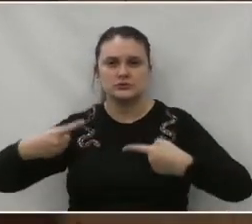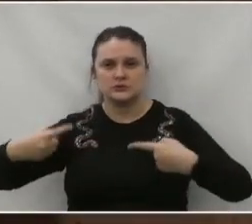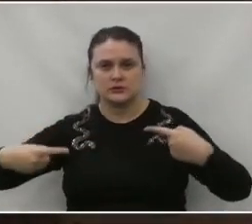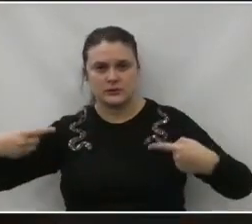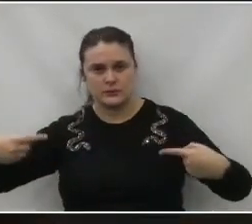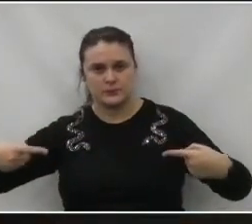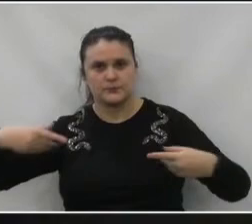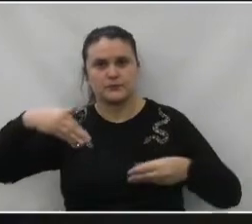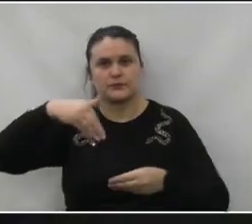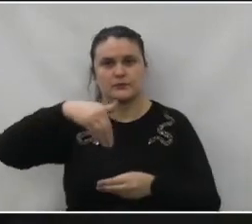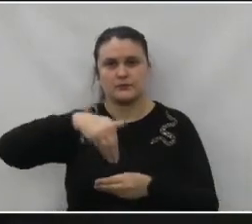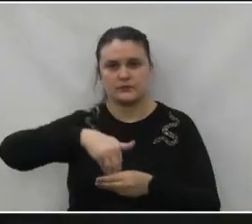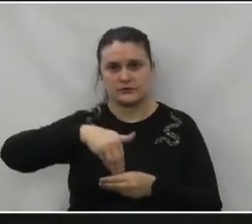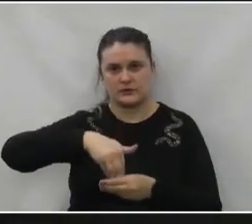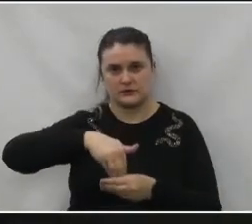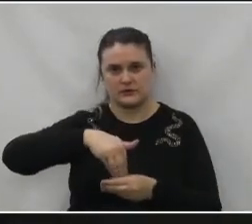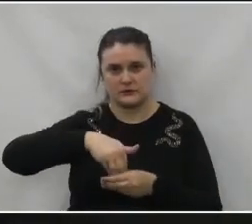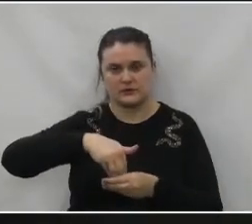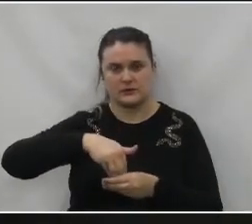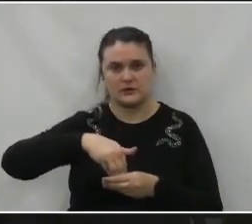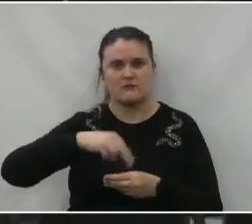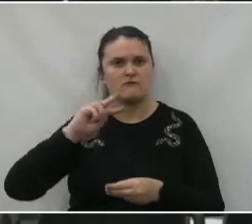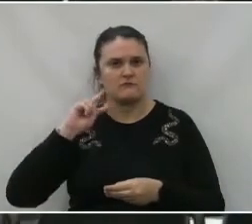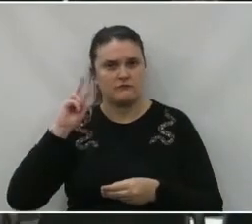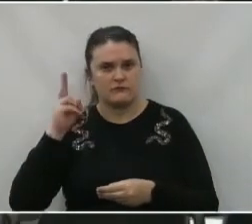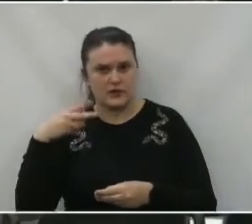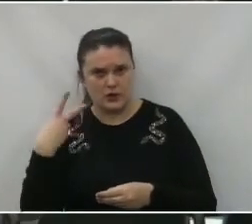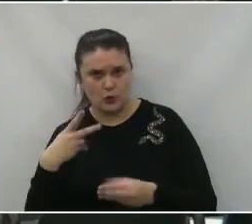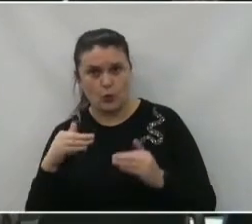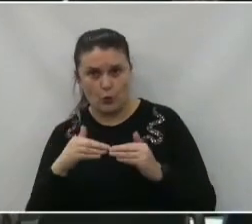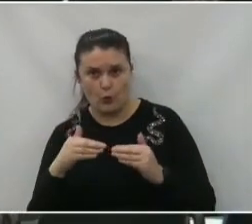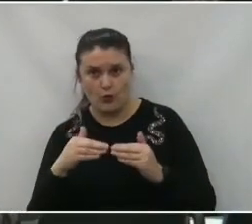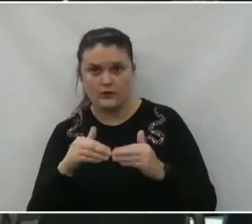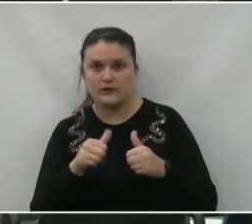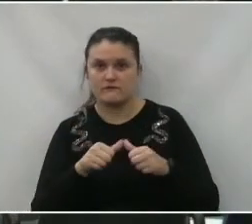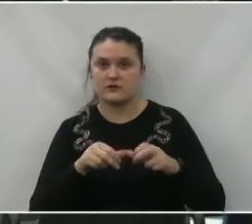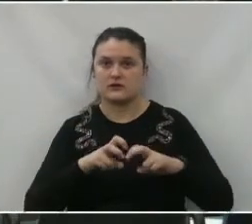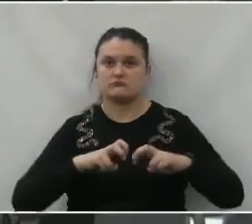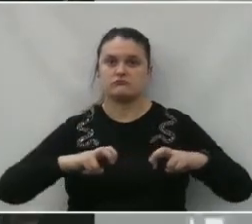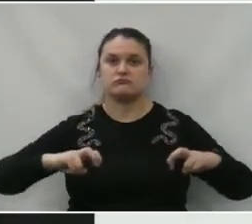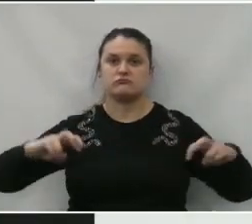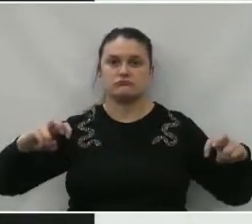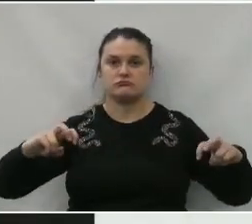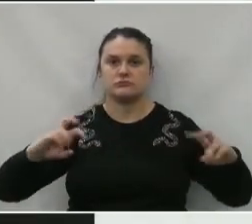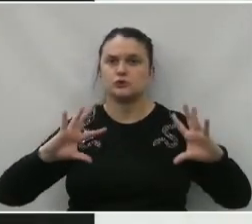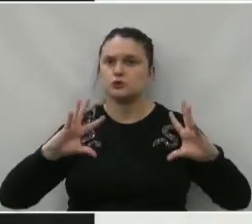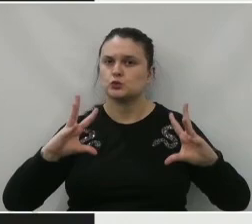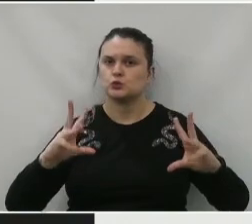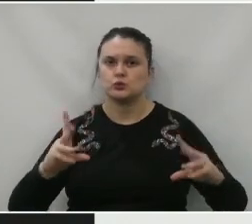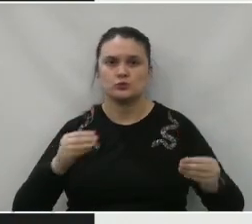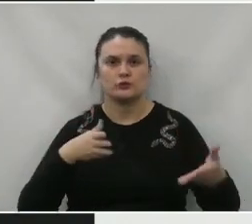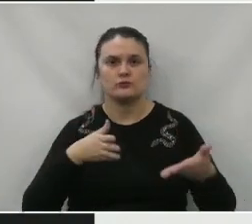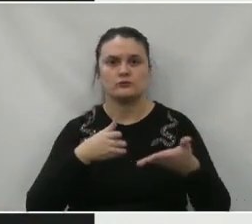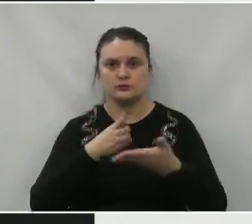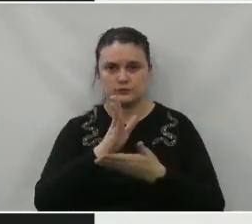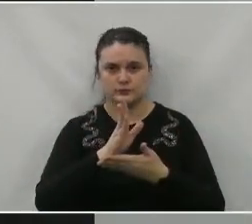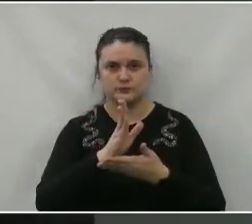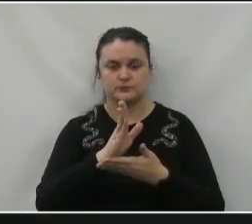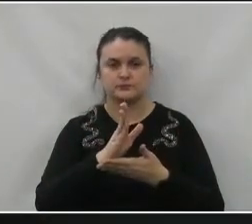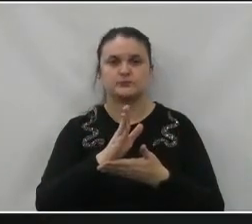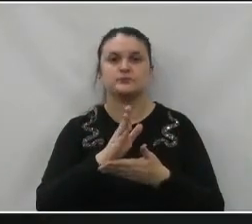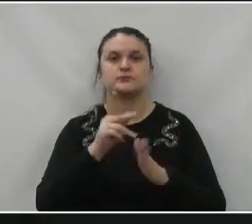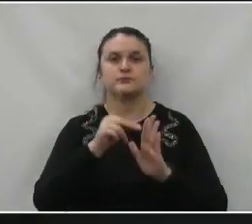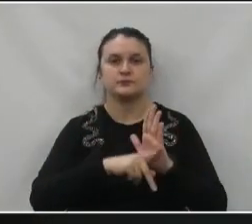discussão. Em votação, senhores vereadores que aprovam, permaneçam como estão.